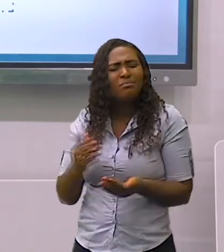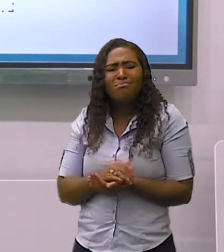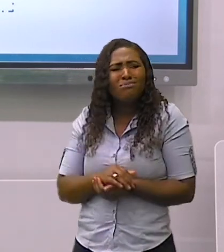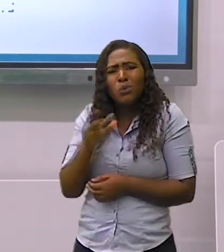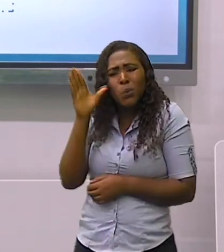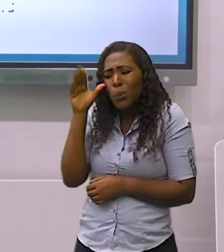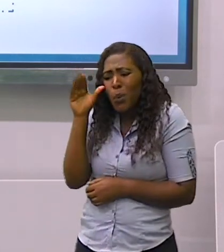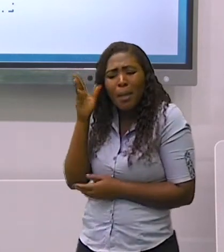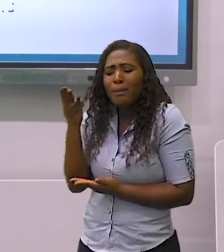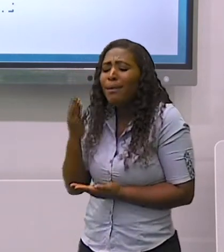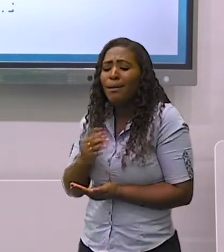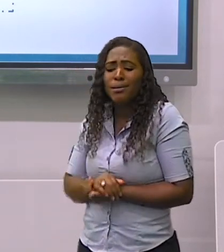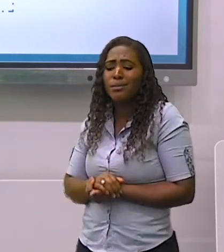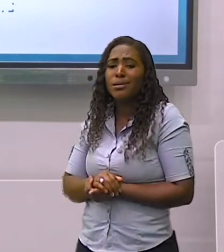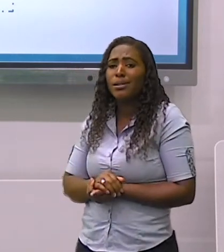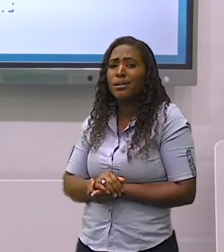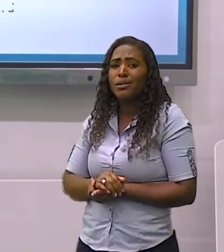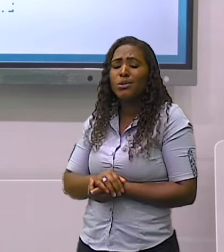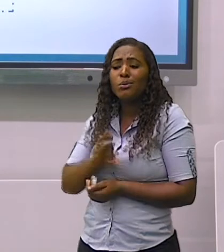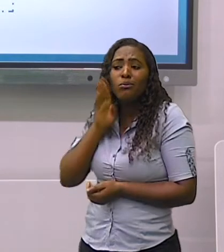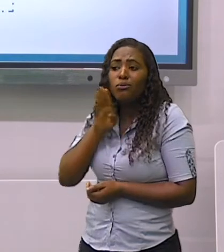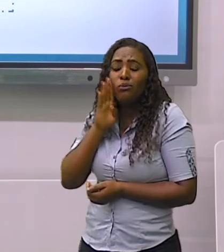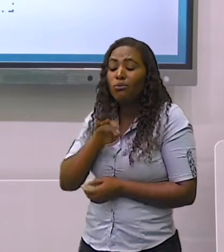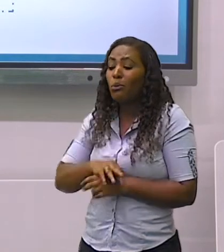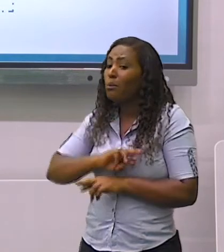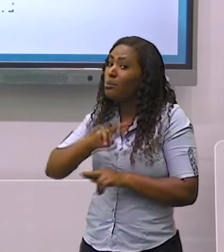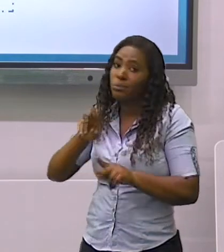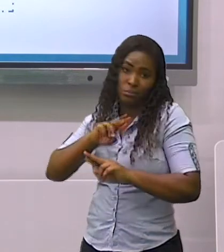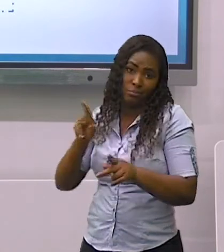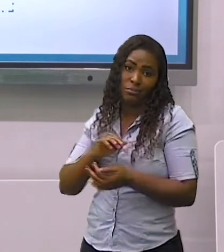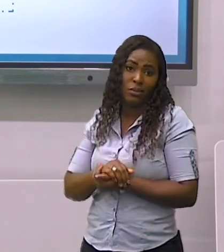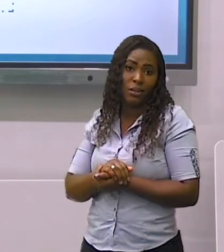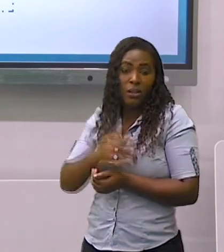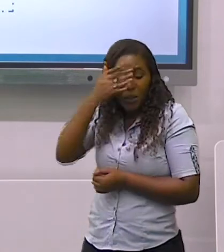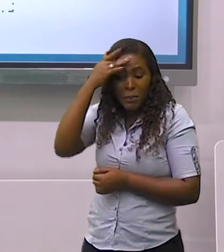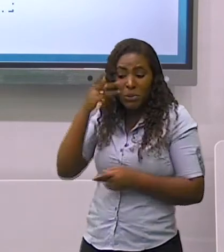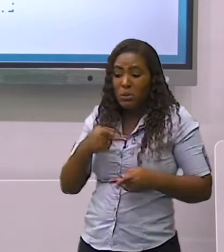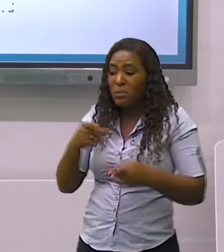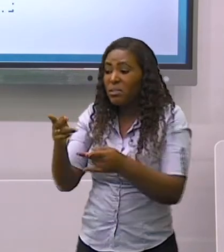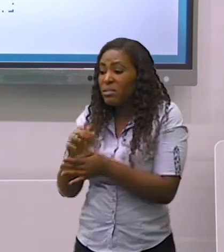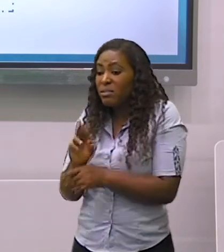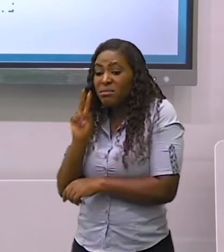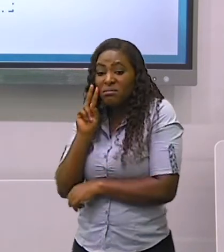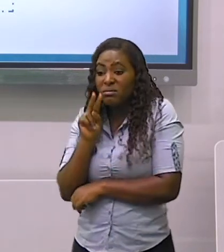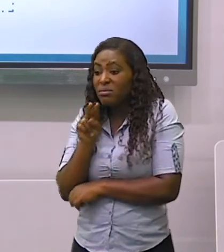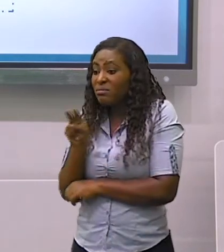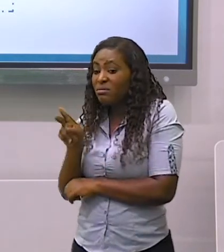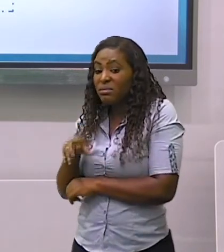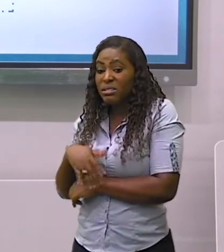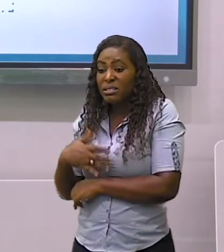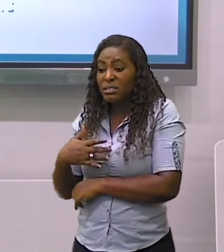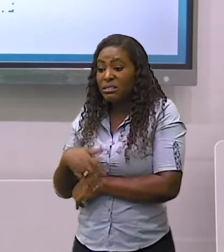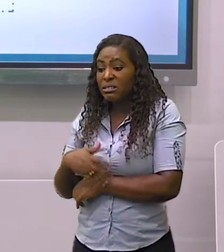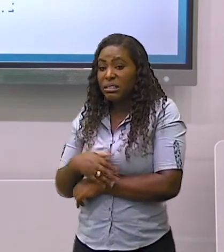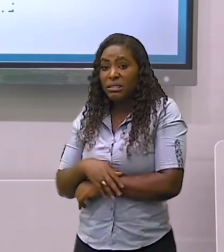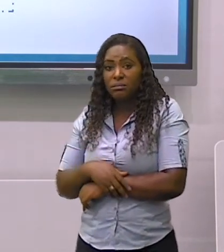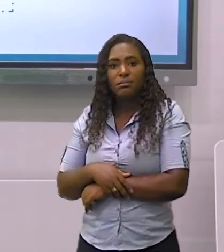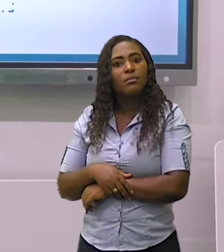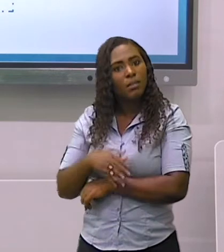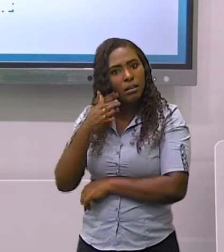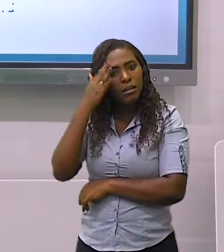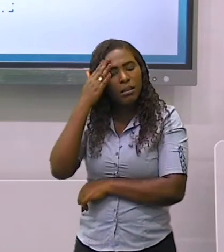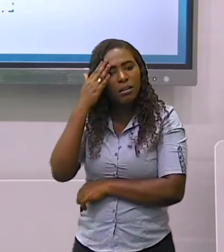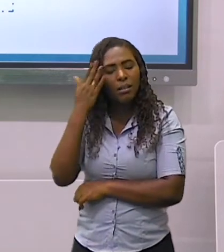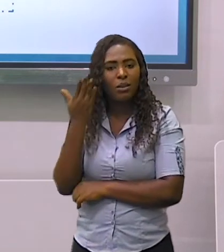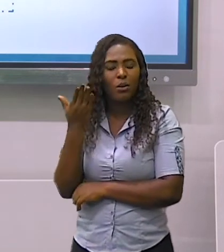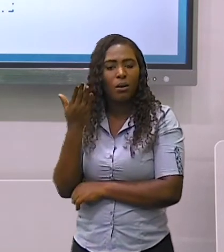existe preocupação com o cuidado destes locais e acabamos deixando de criar um vínculo com